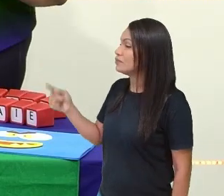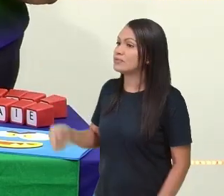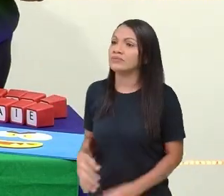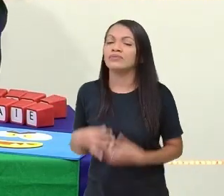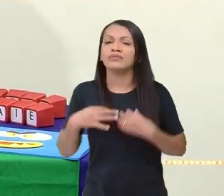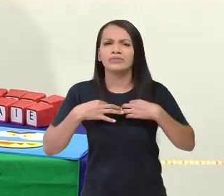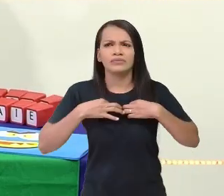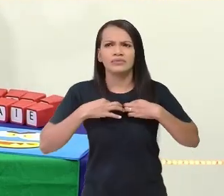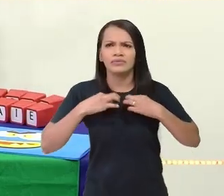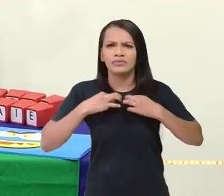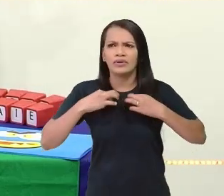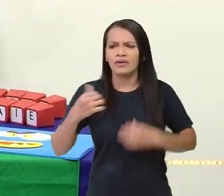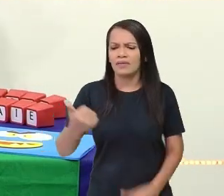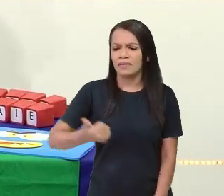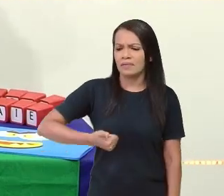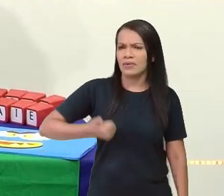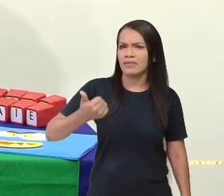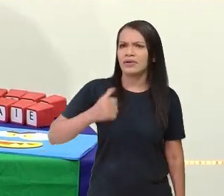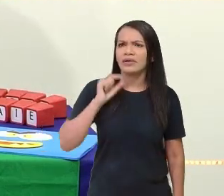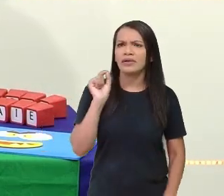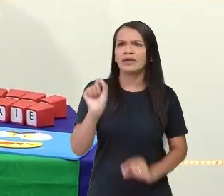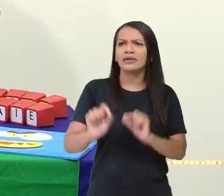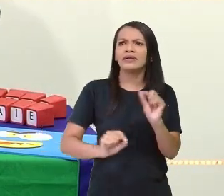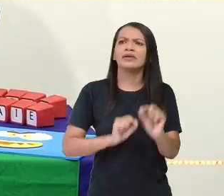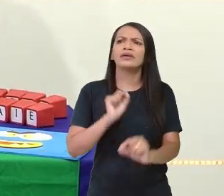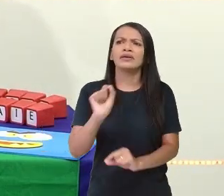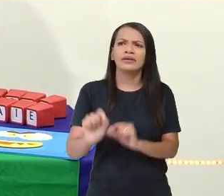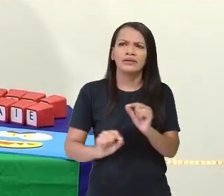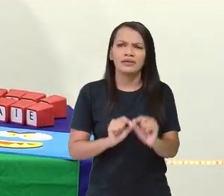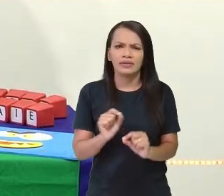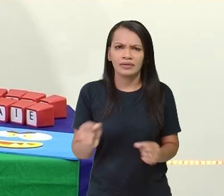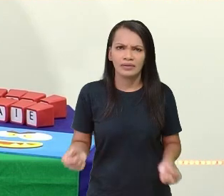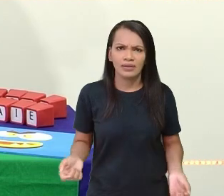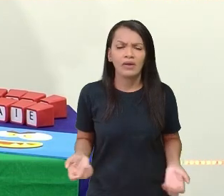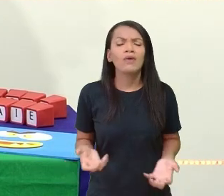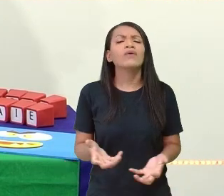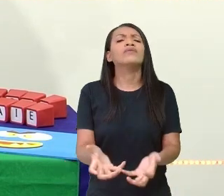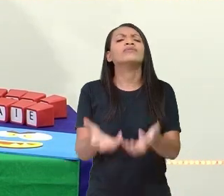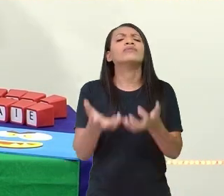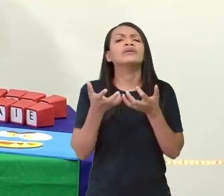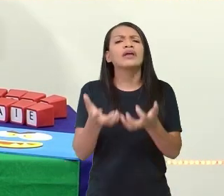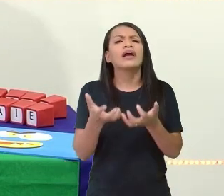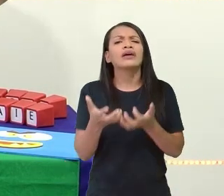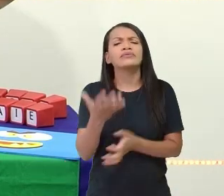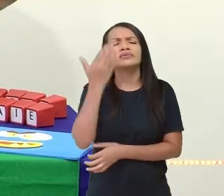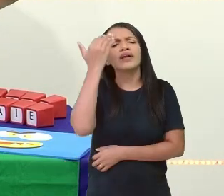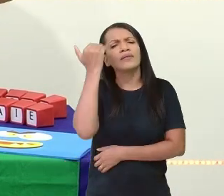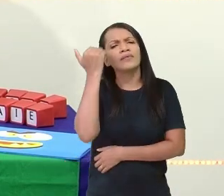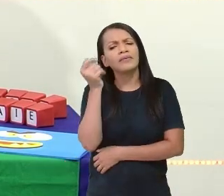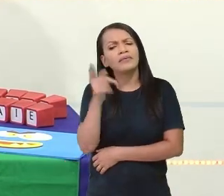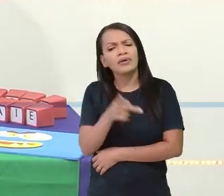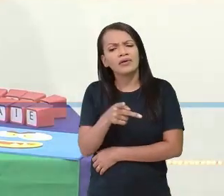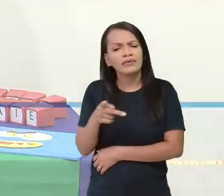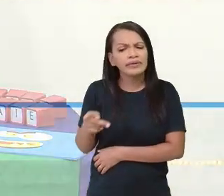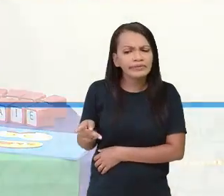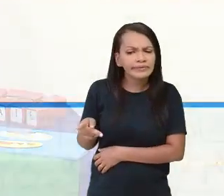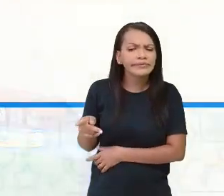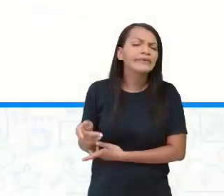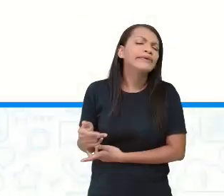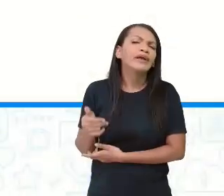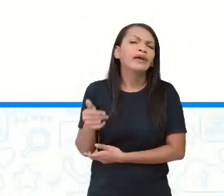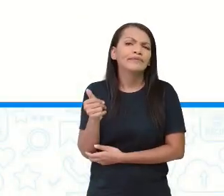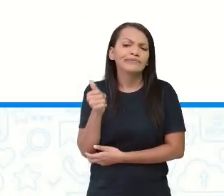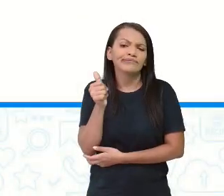Essa primeira aí, vamos ver de quem é, né? Olha aí. Eu quero saber, professora Kátia, professora